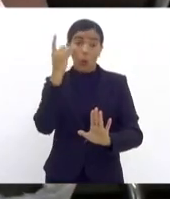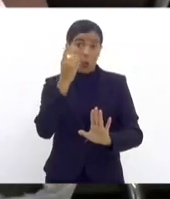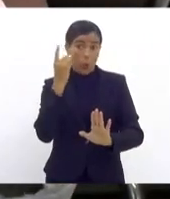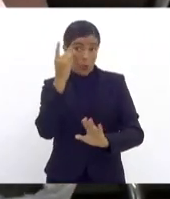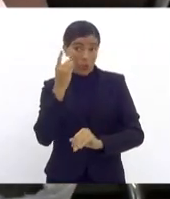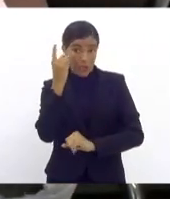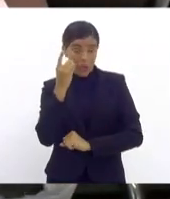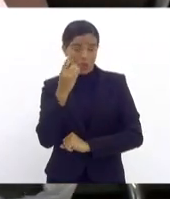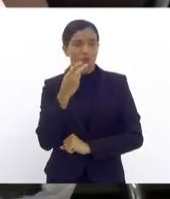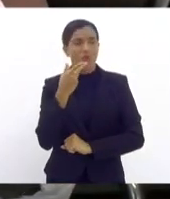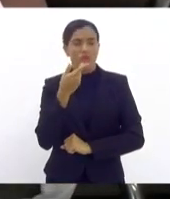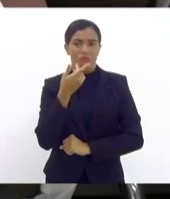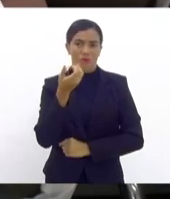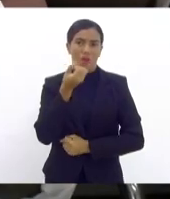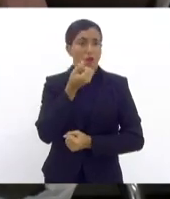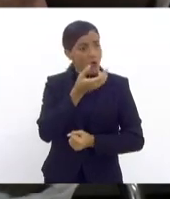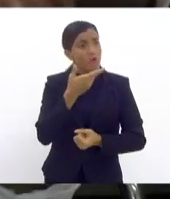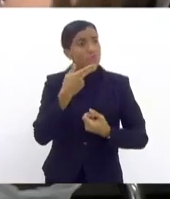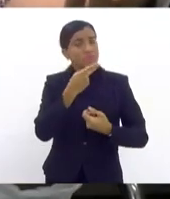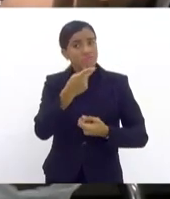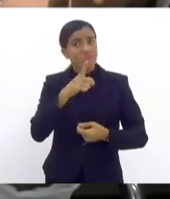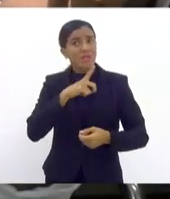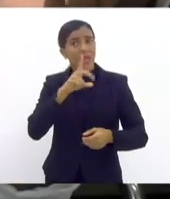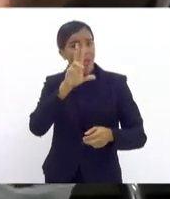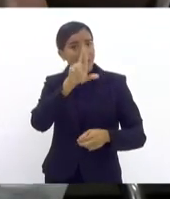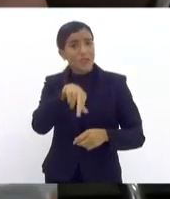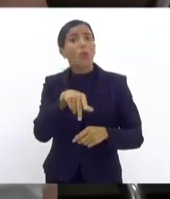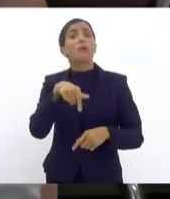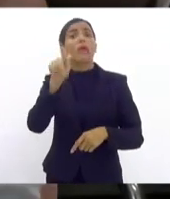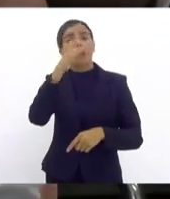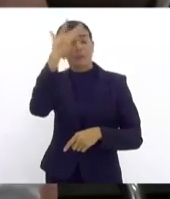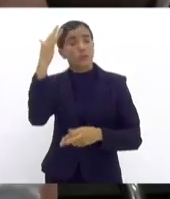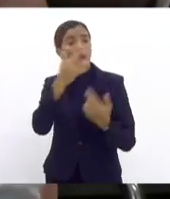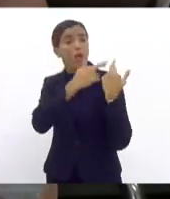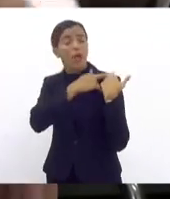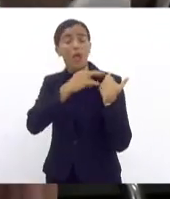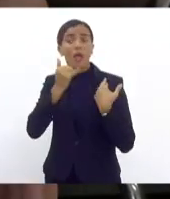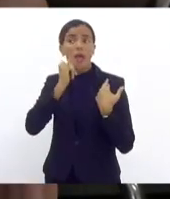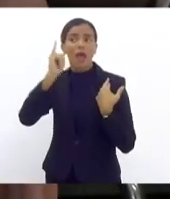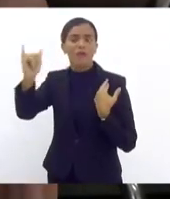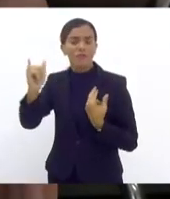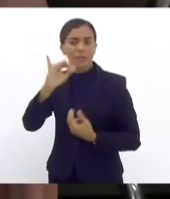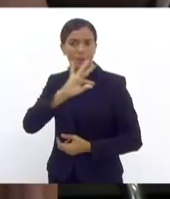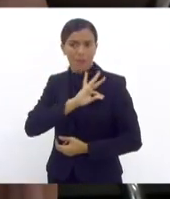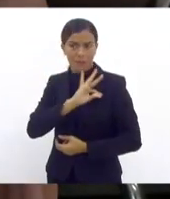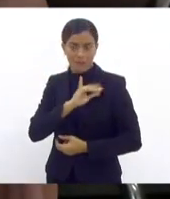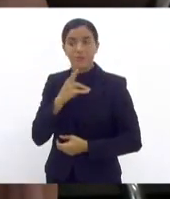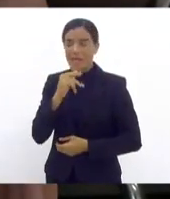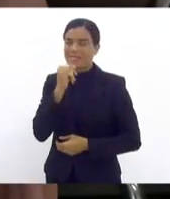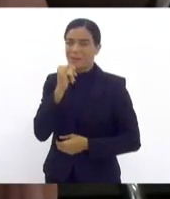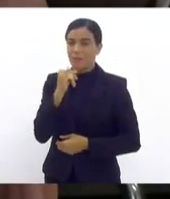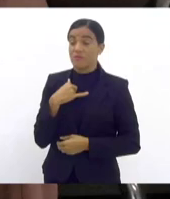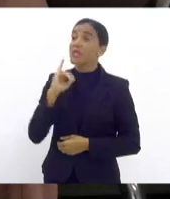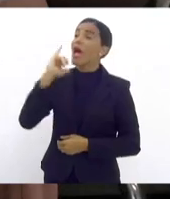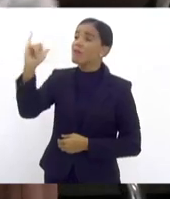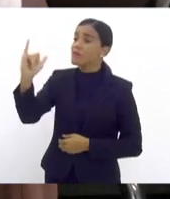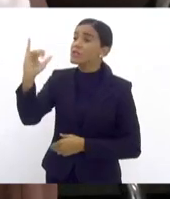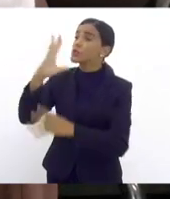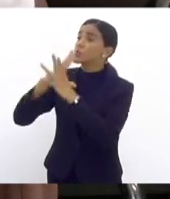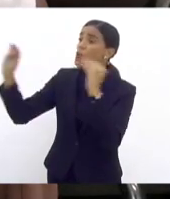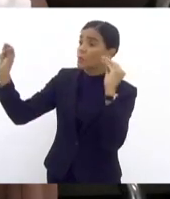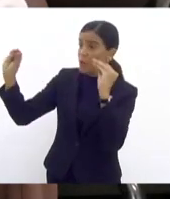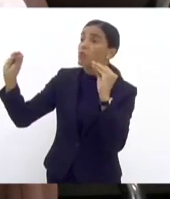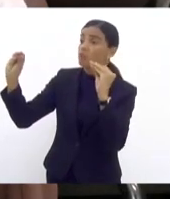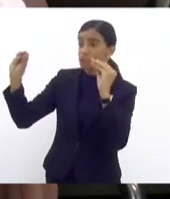Cozzolino levantou tem razão. Quer dizer, quem vai comunicar? Mas, veja bem, você comunica os desaparecidos. Óbvio que